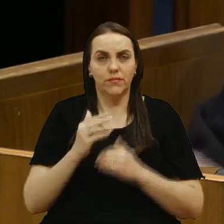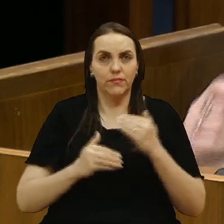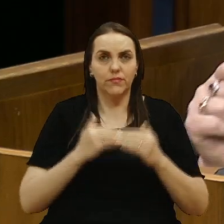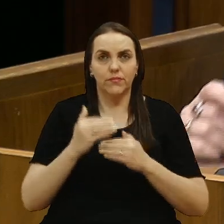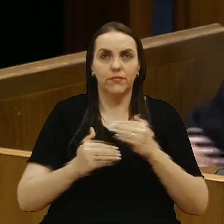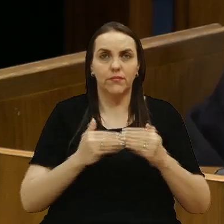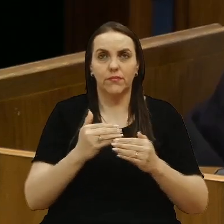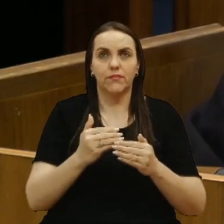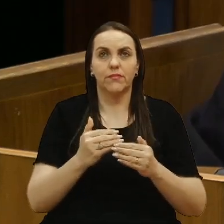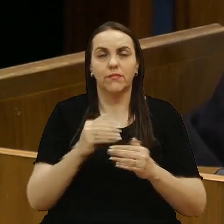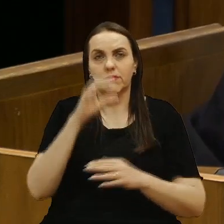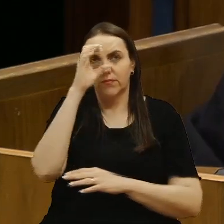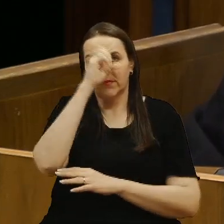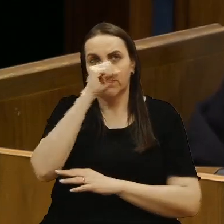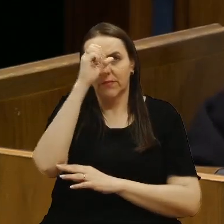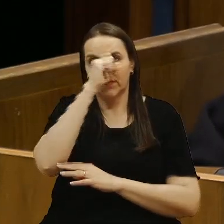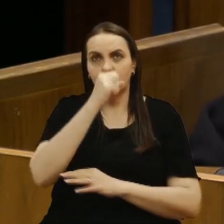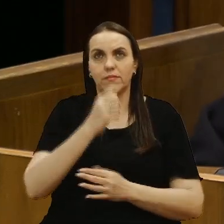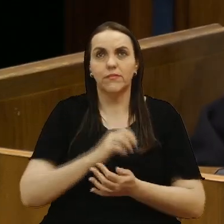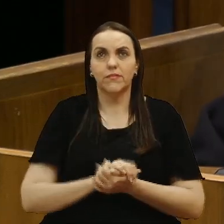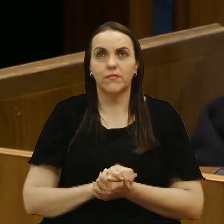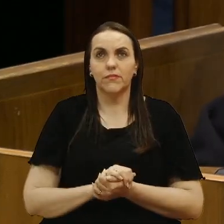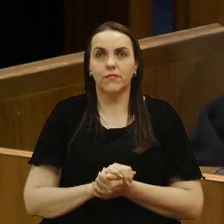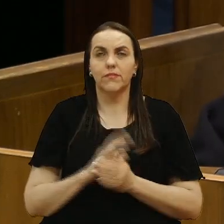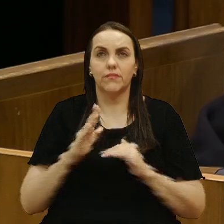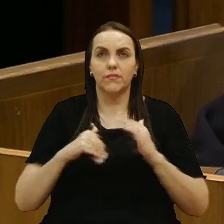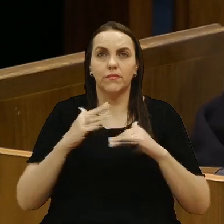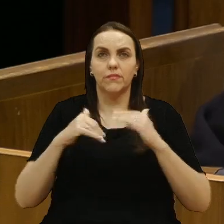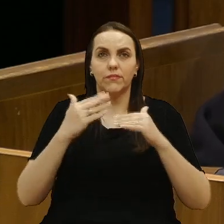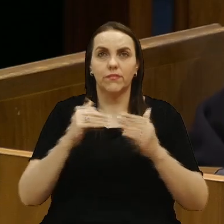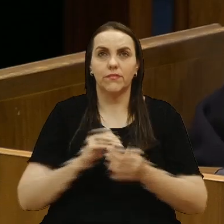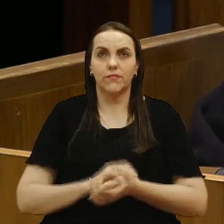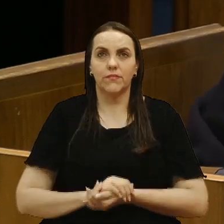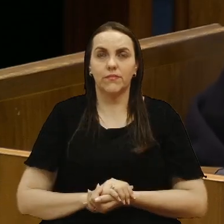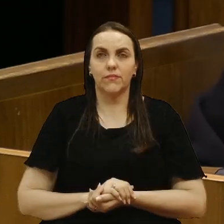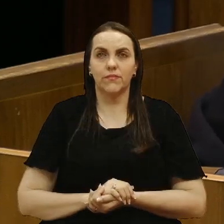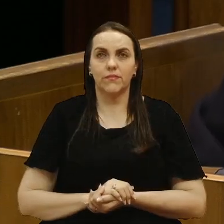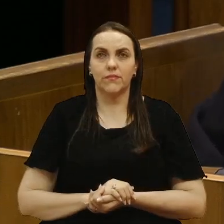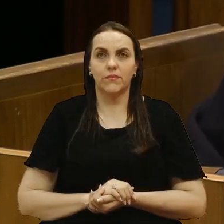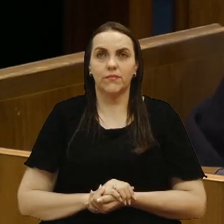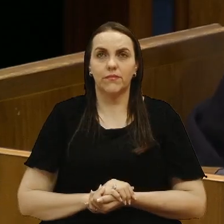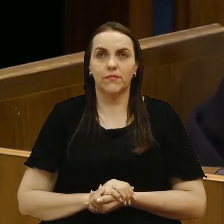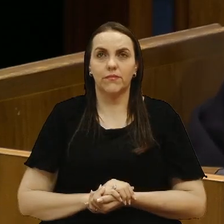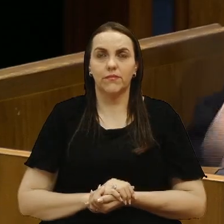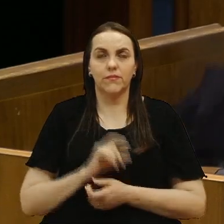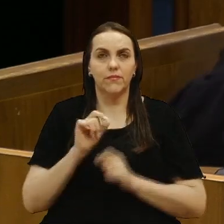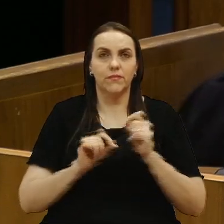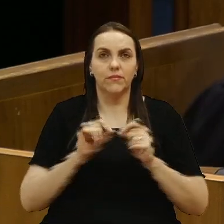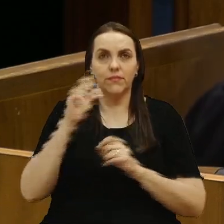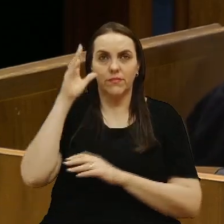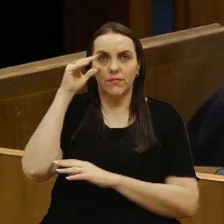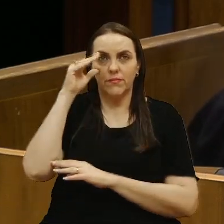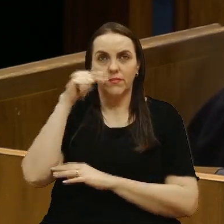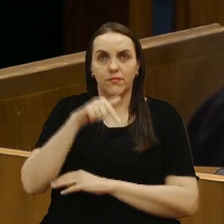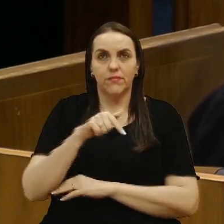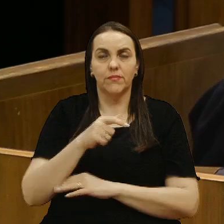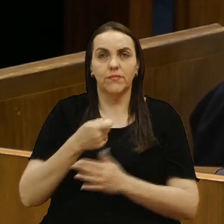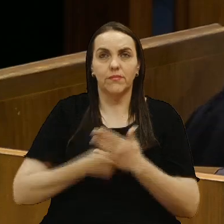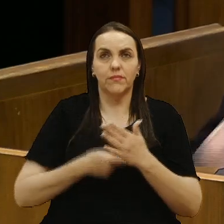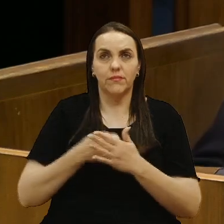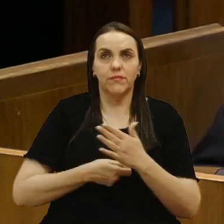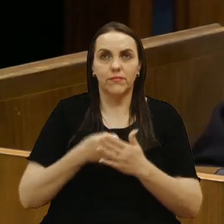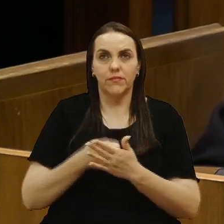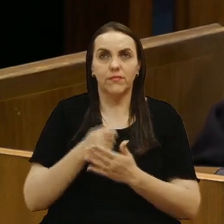processo de aprendizagem e desenvolvimento. O que se observa é uma